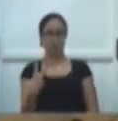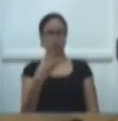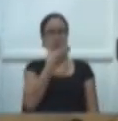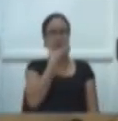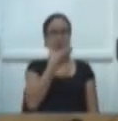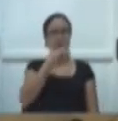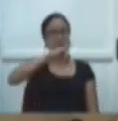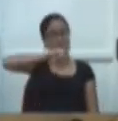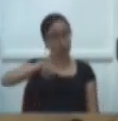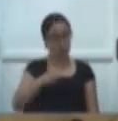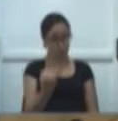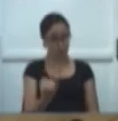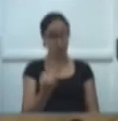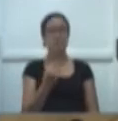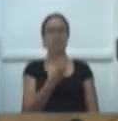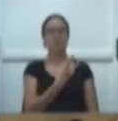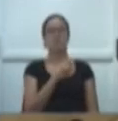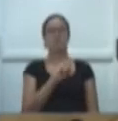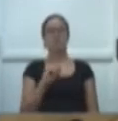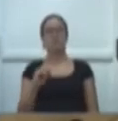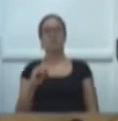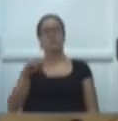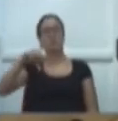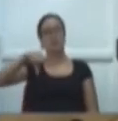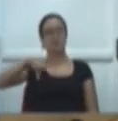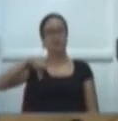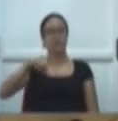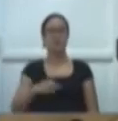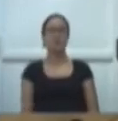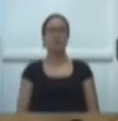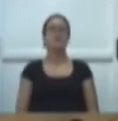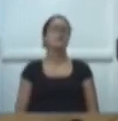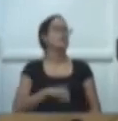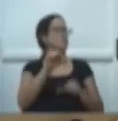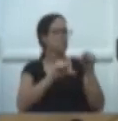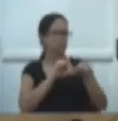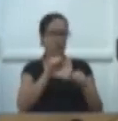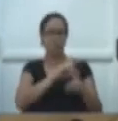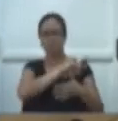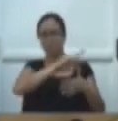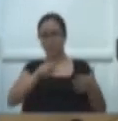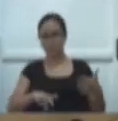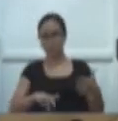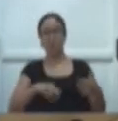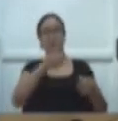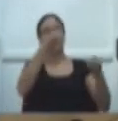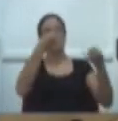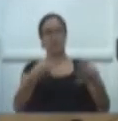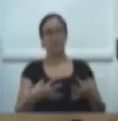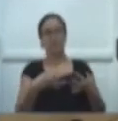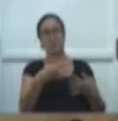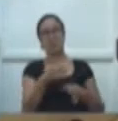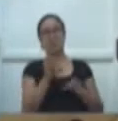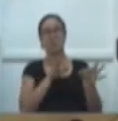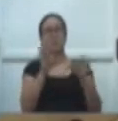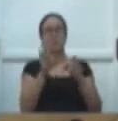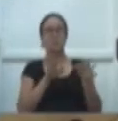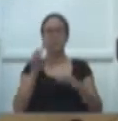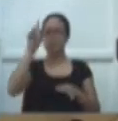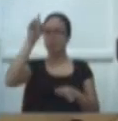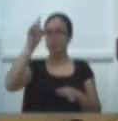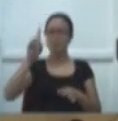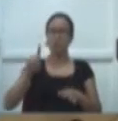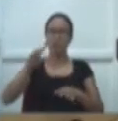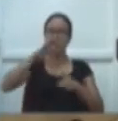suas alterações, que dispõe sobre o Plano Diretor Territorial Ambiental do município de Limeira e da outras